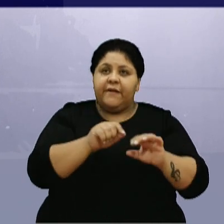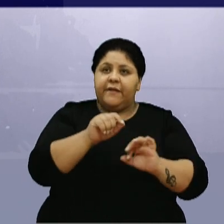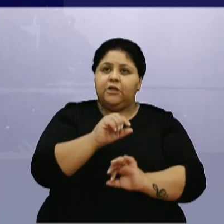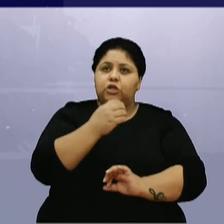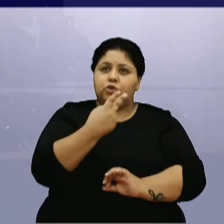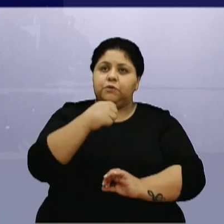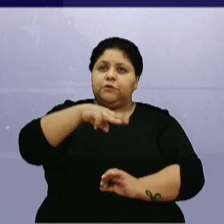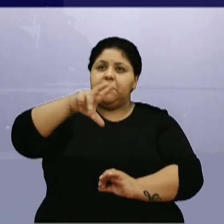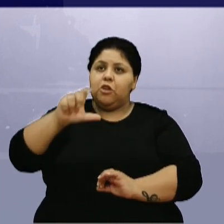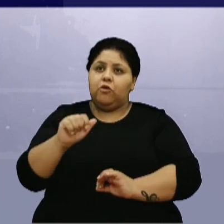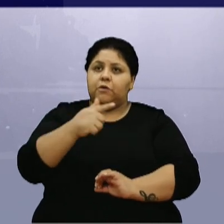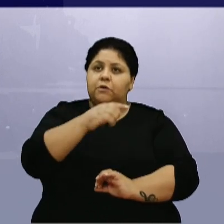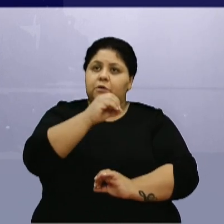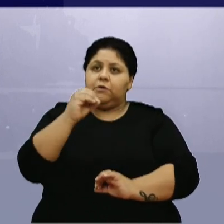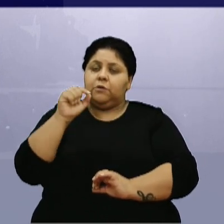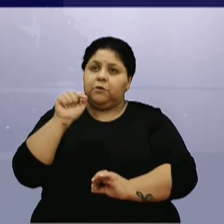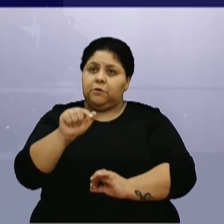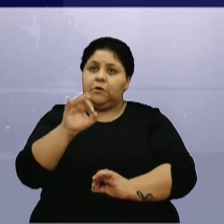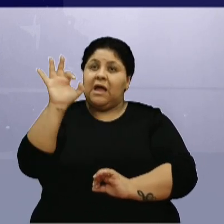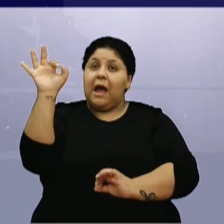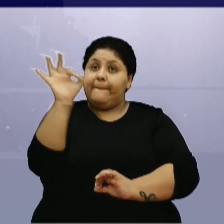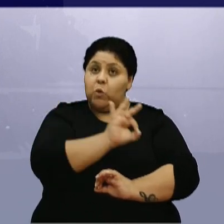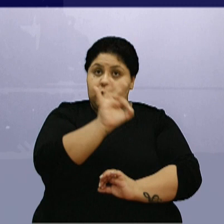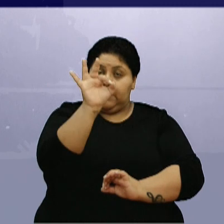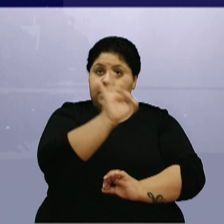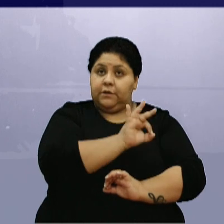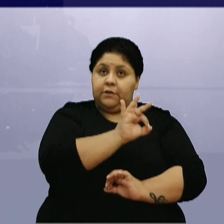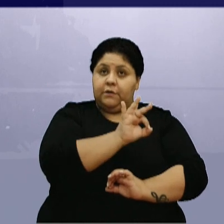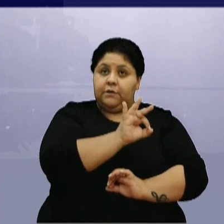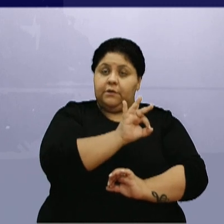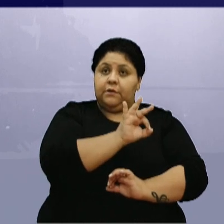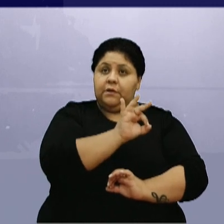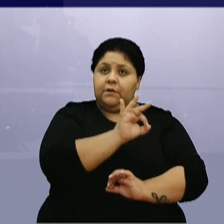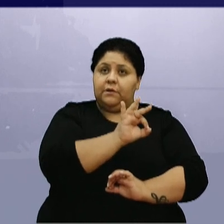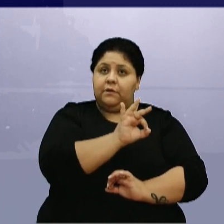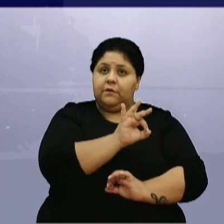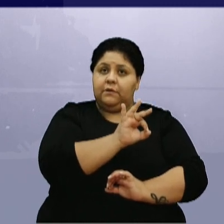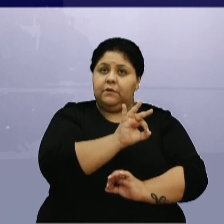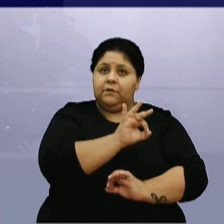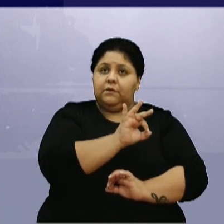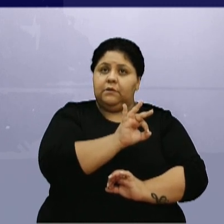2.701. A porcentagem do DCL sobre o